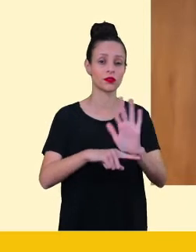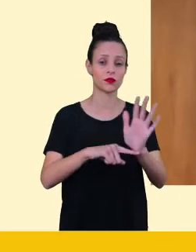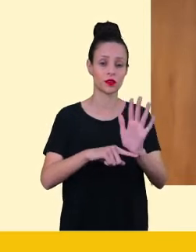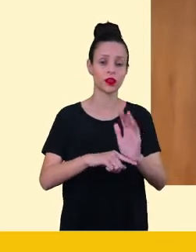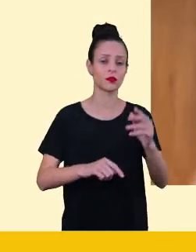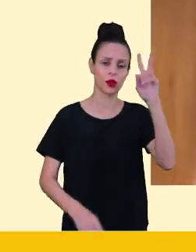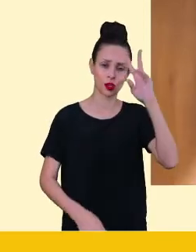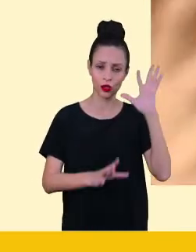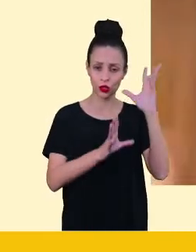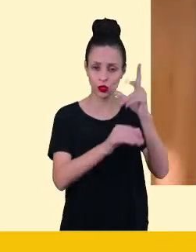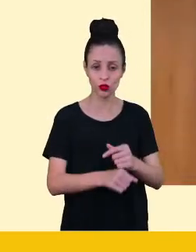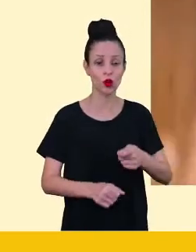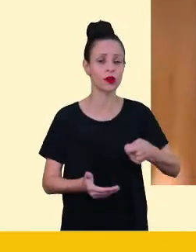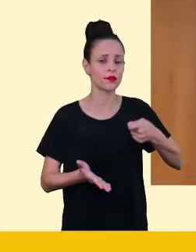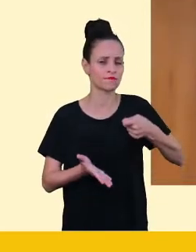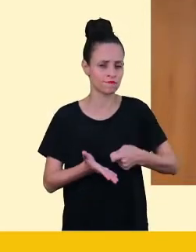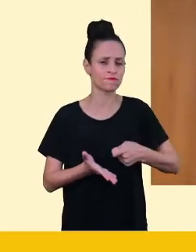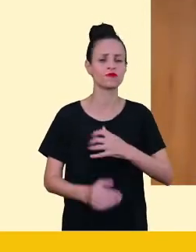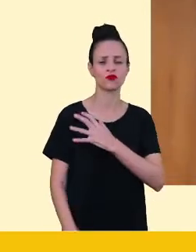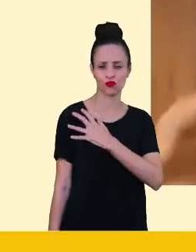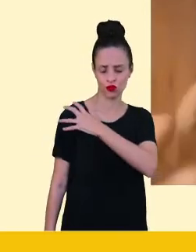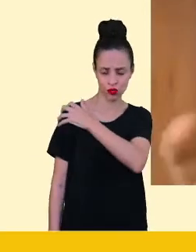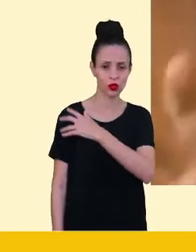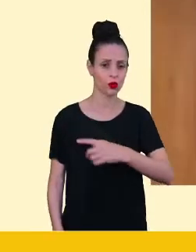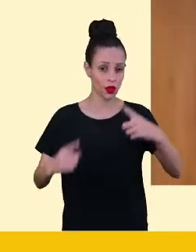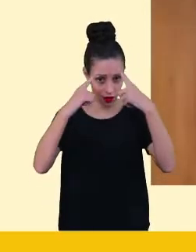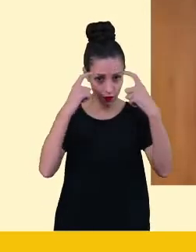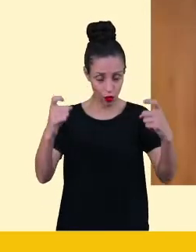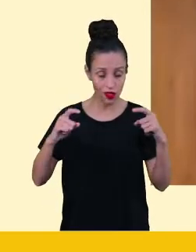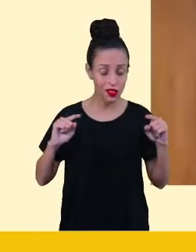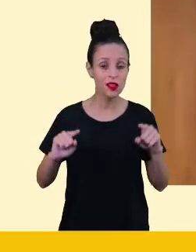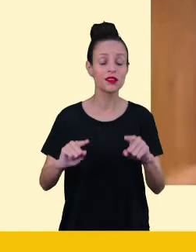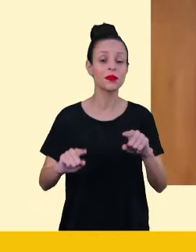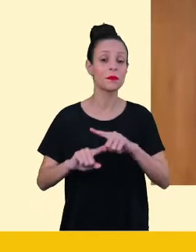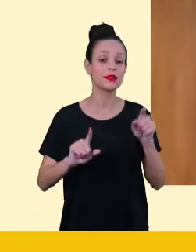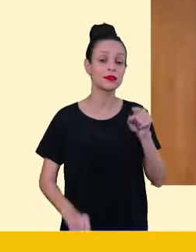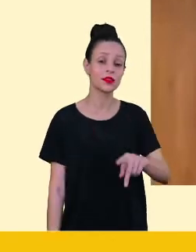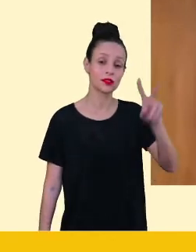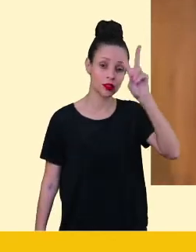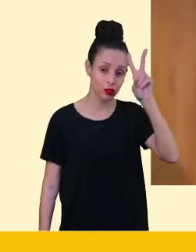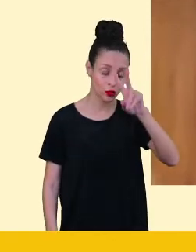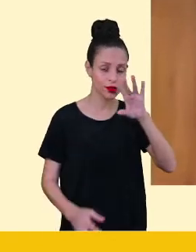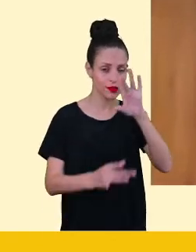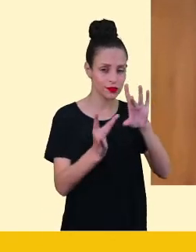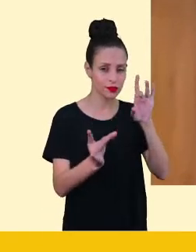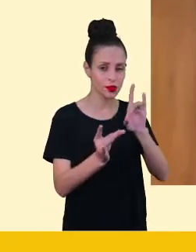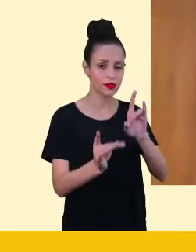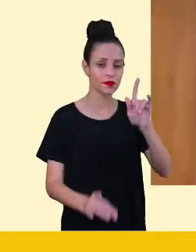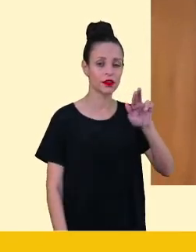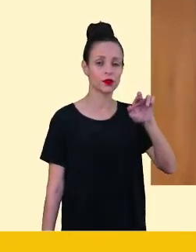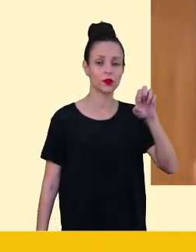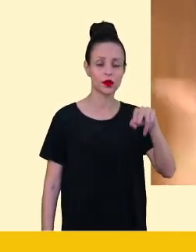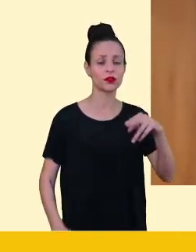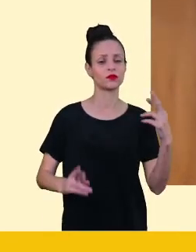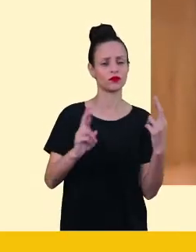para a história da ditadura, que é uma história muito violenta e tal, e essa história específica da Green, ela dialoga